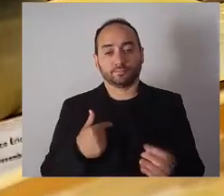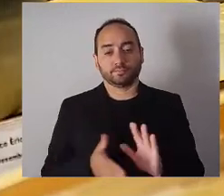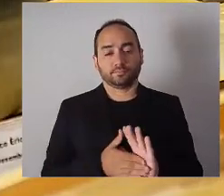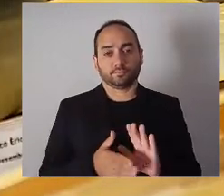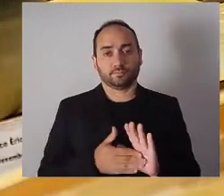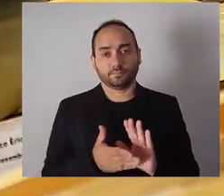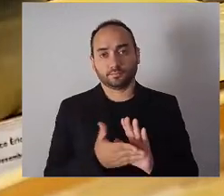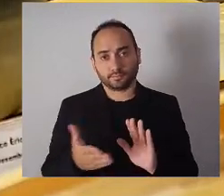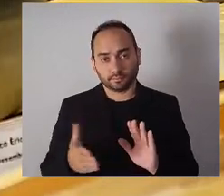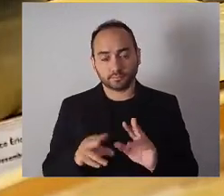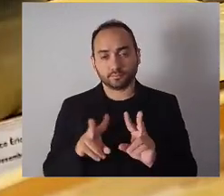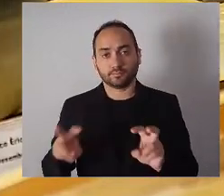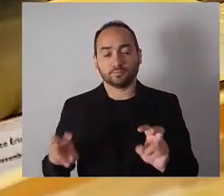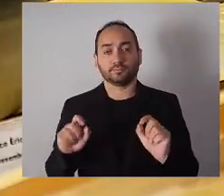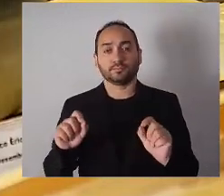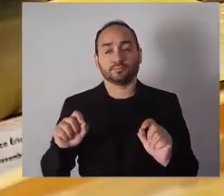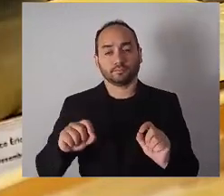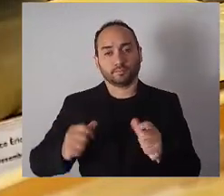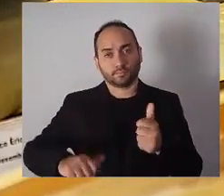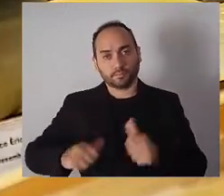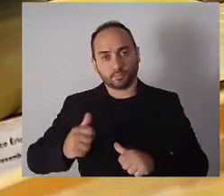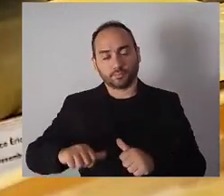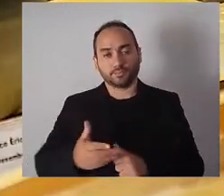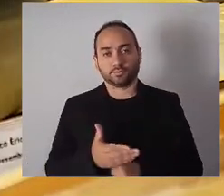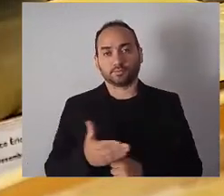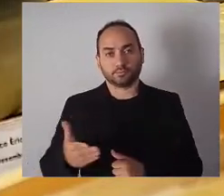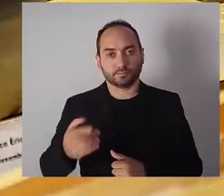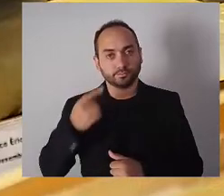não só sobre a questão da pura e simplesmente